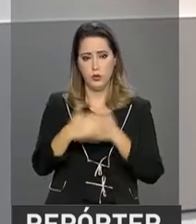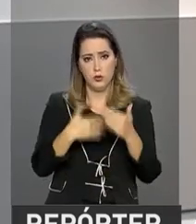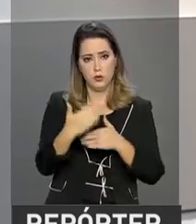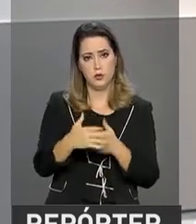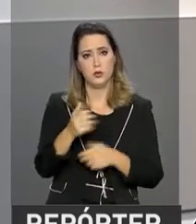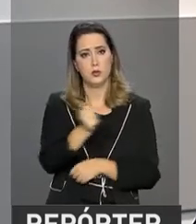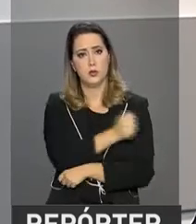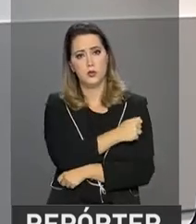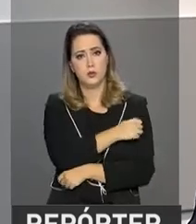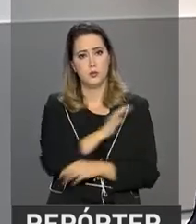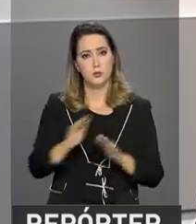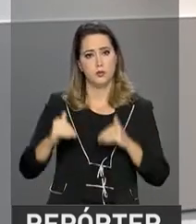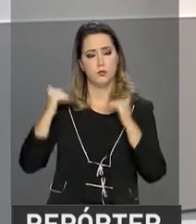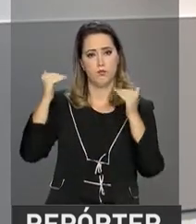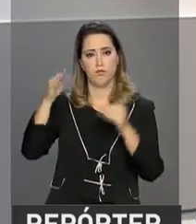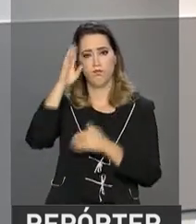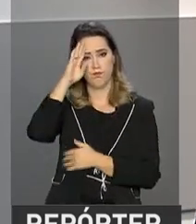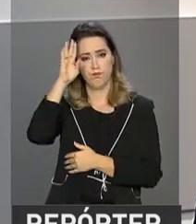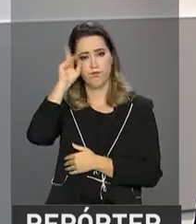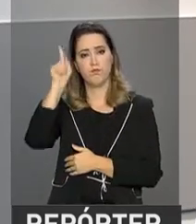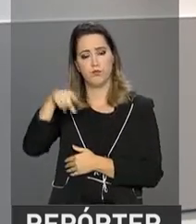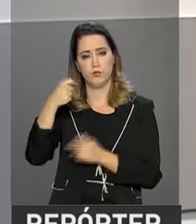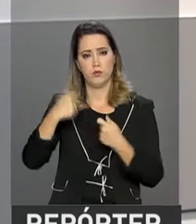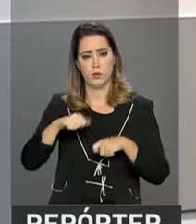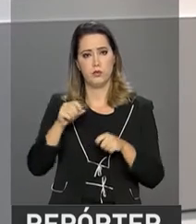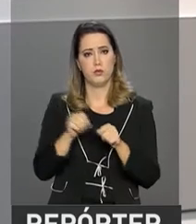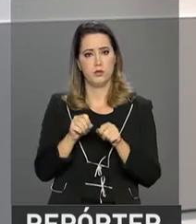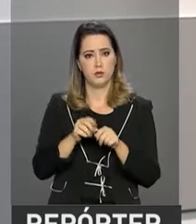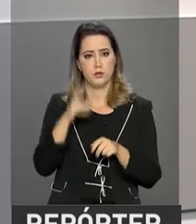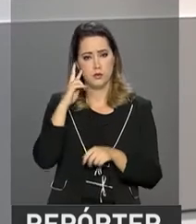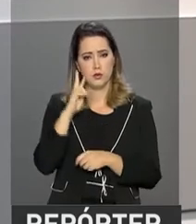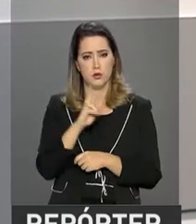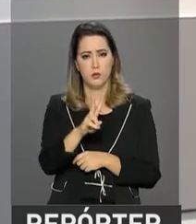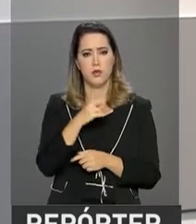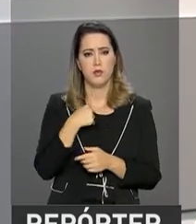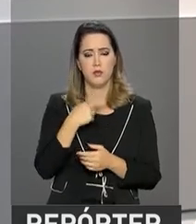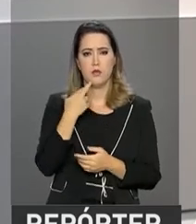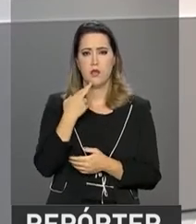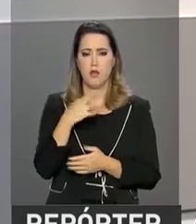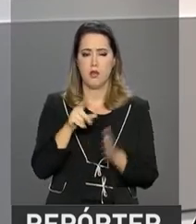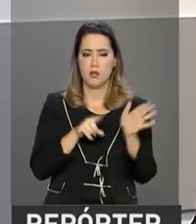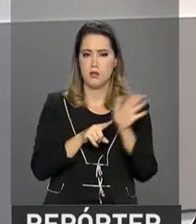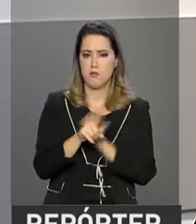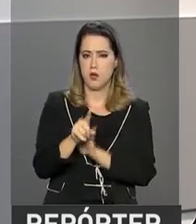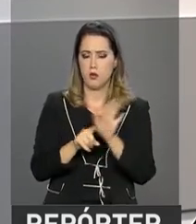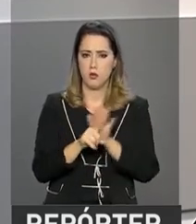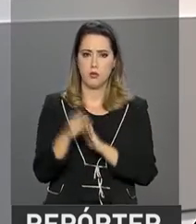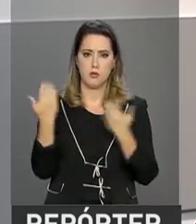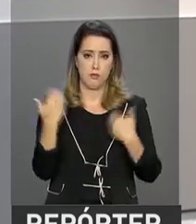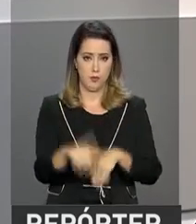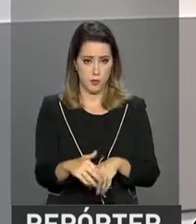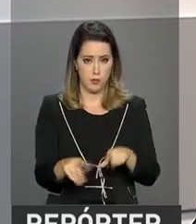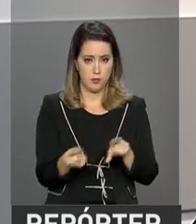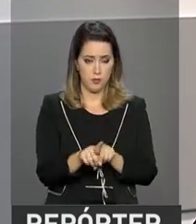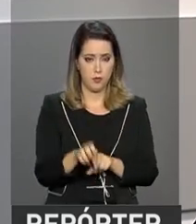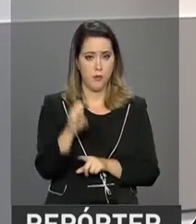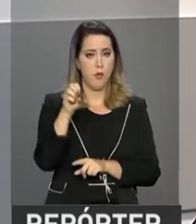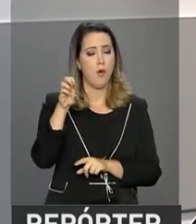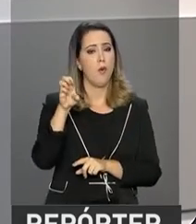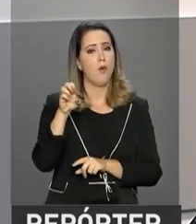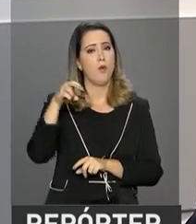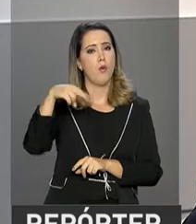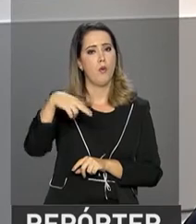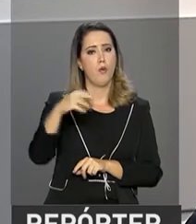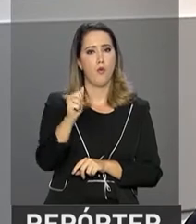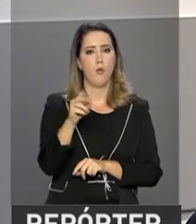e é obrigatório além do gabarito também é possível acessar os cadernos de questões o enade foi aplicado no final do mês